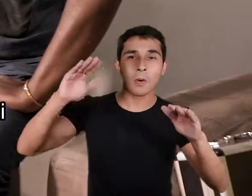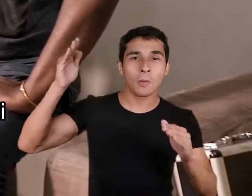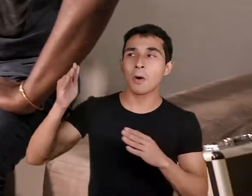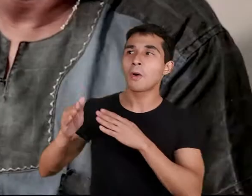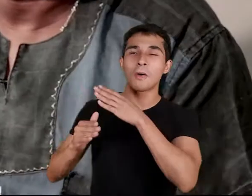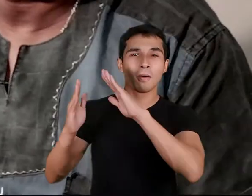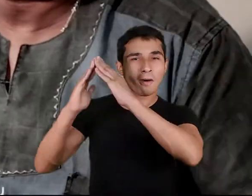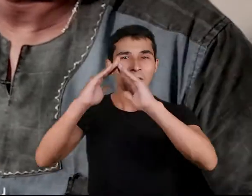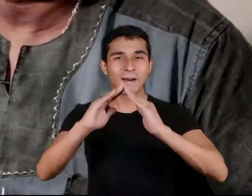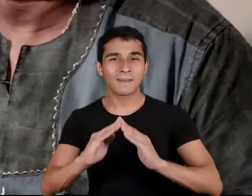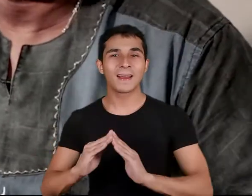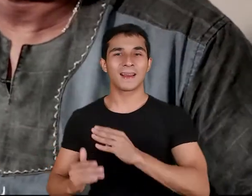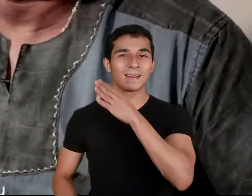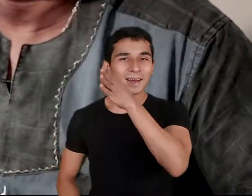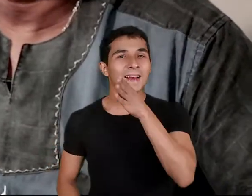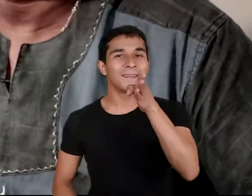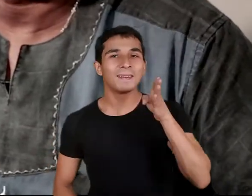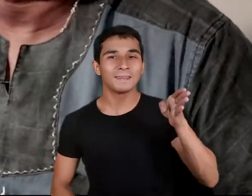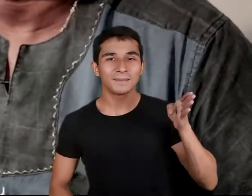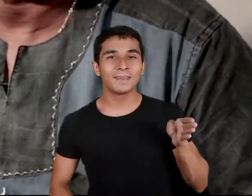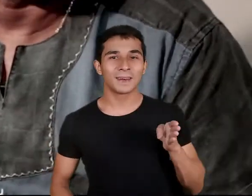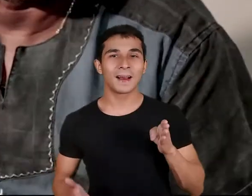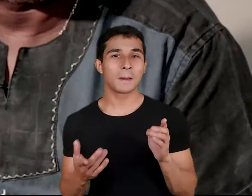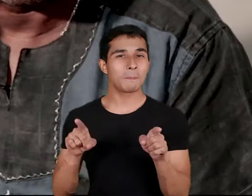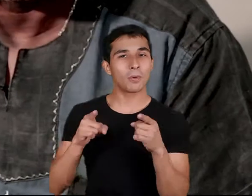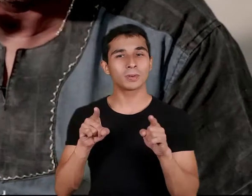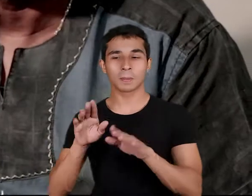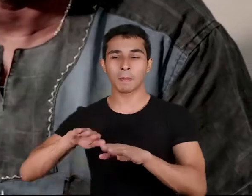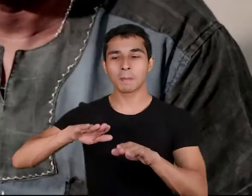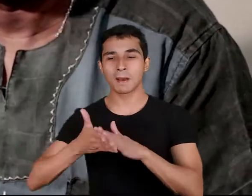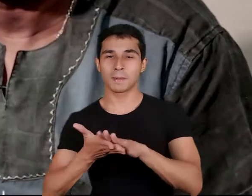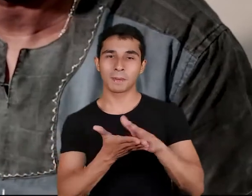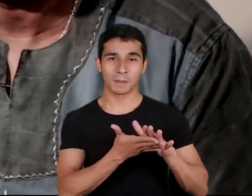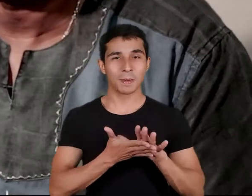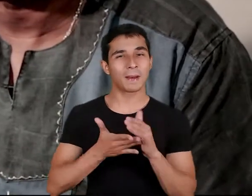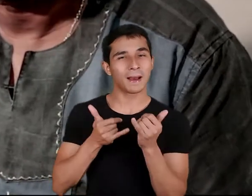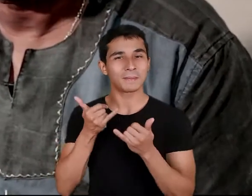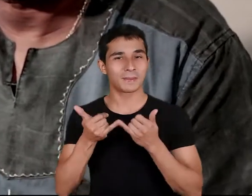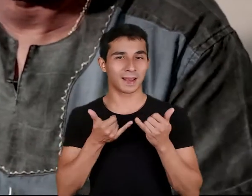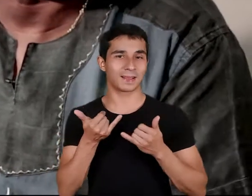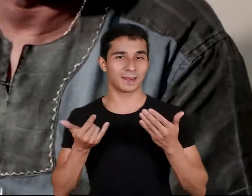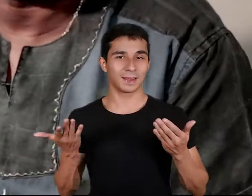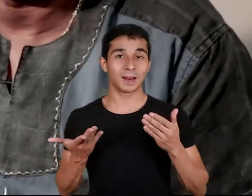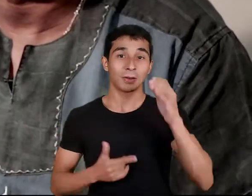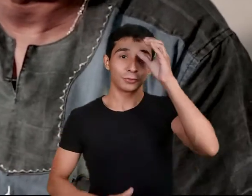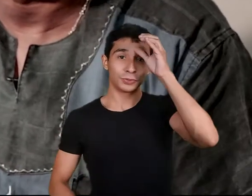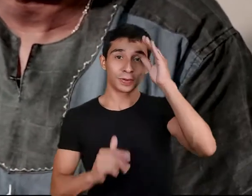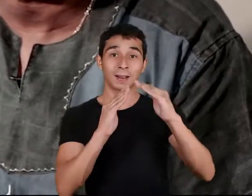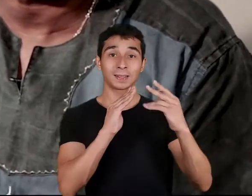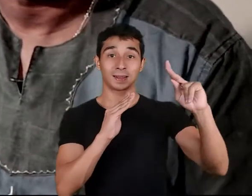música Pra já, né? A gente fazia purificar, umas brincadeiras no toque, fundo do lé, quintal rompe lá, o né? Do meu tio, para ele montava